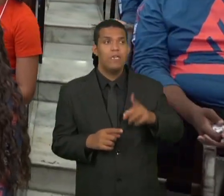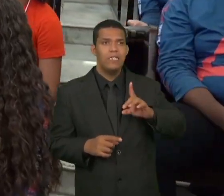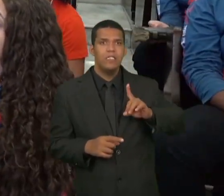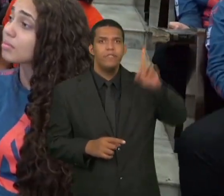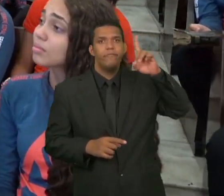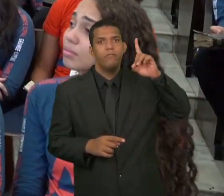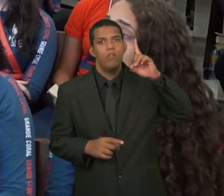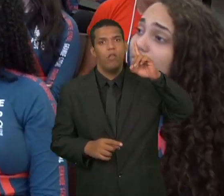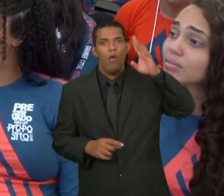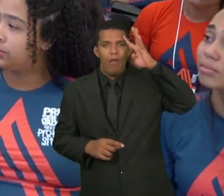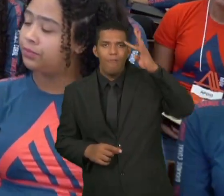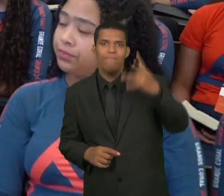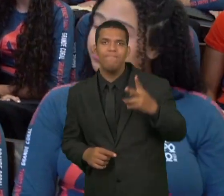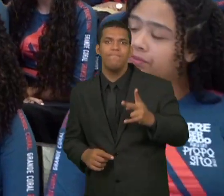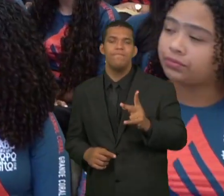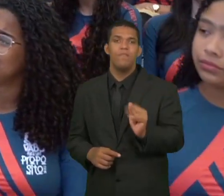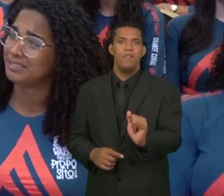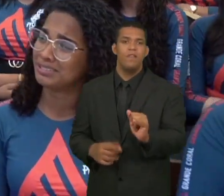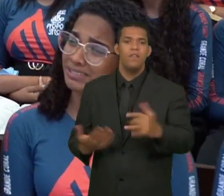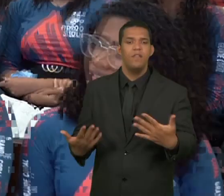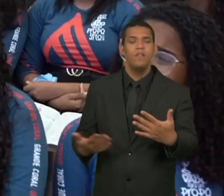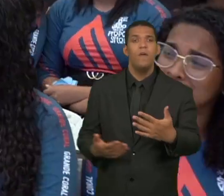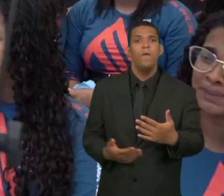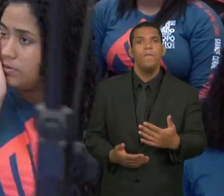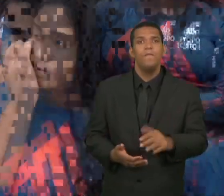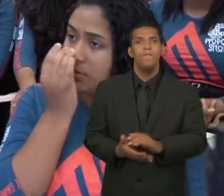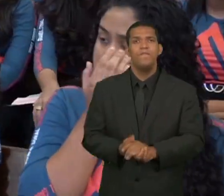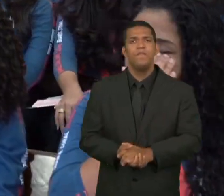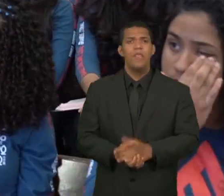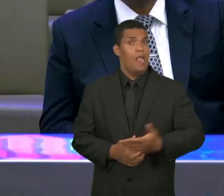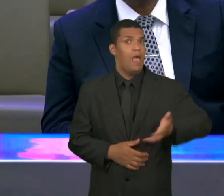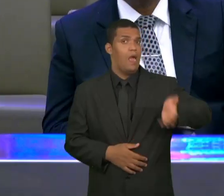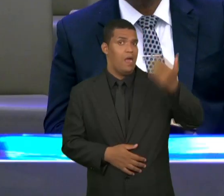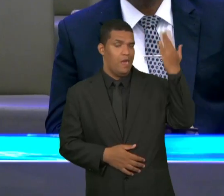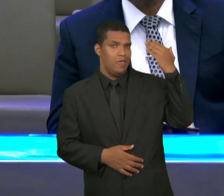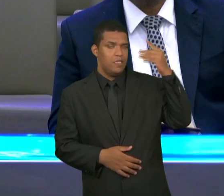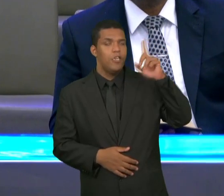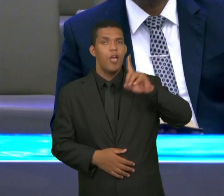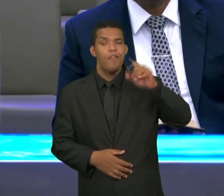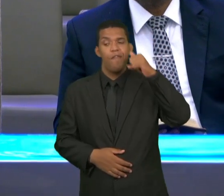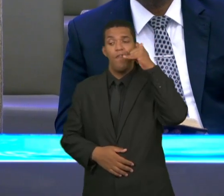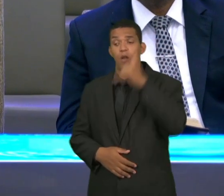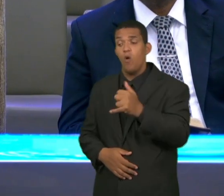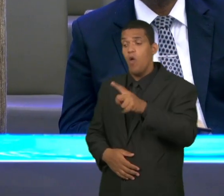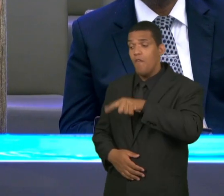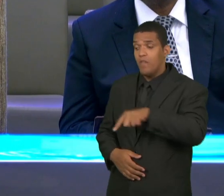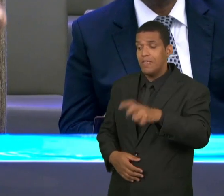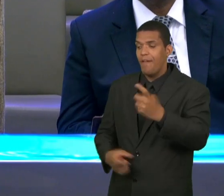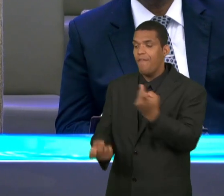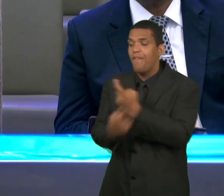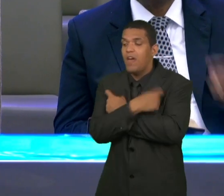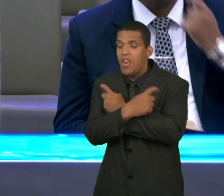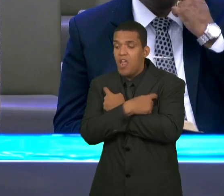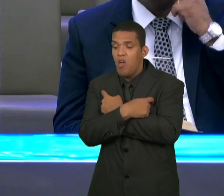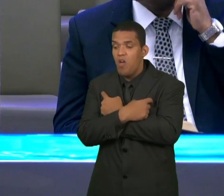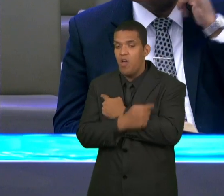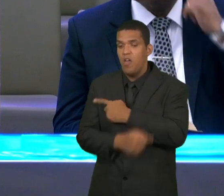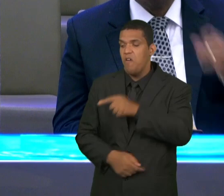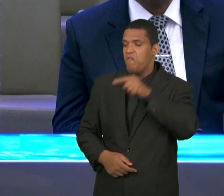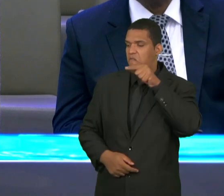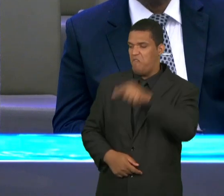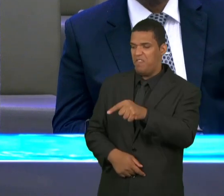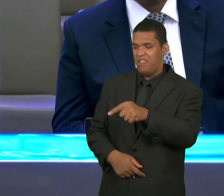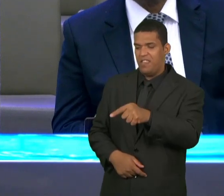É que o tempo não dá. Uma vez Deus disse assim para Samuel, para Faraó: Faraó, tu vai endurecer, tu vai ficar